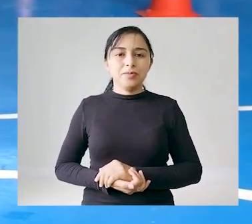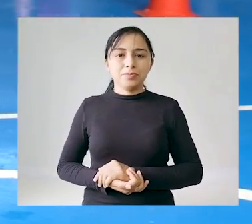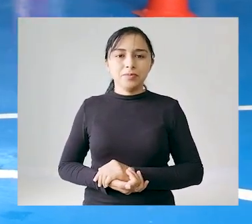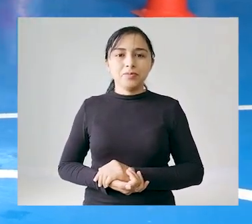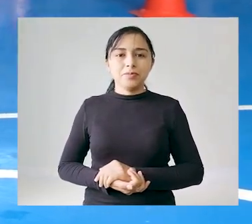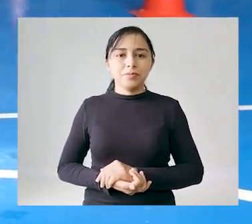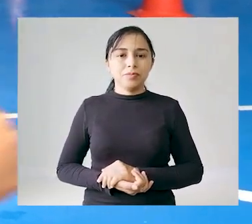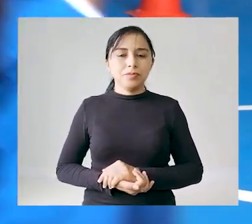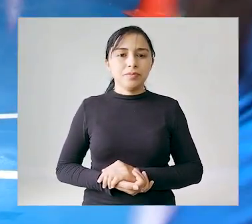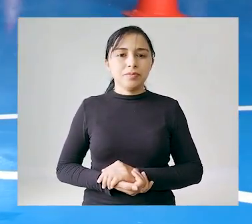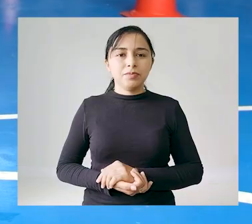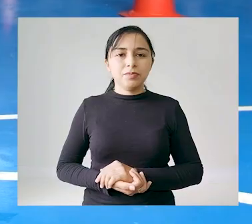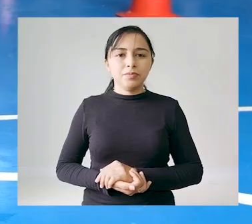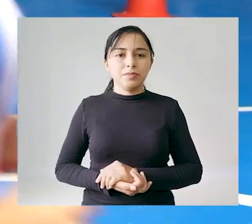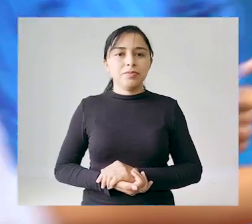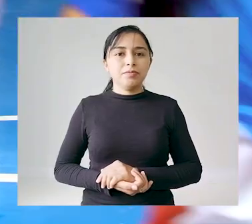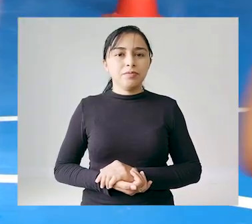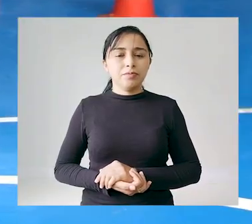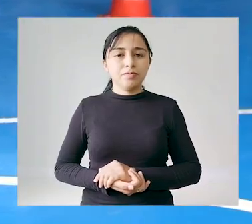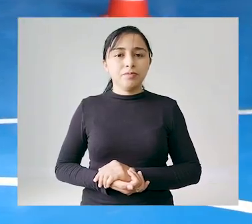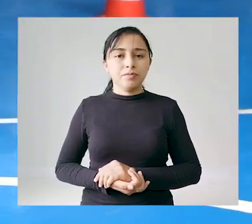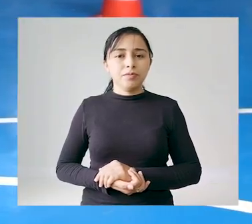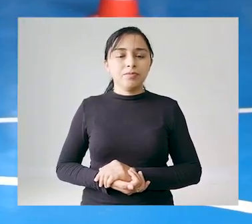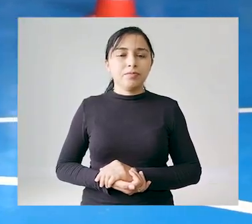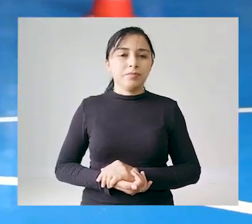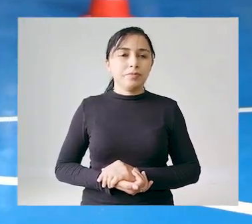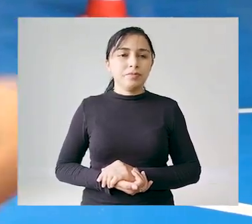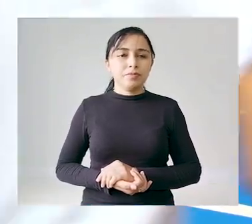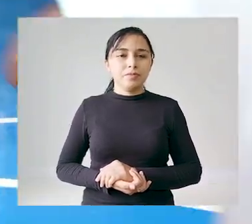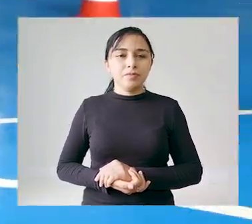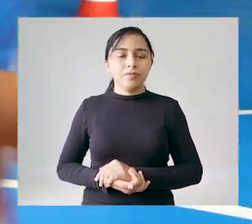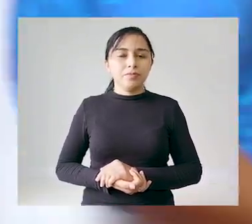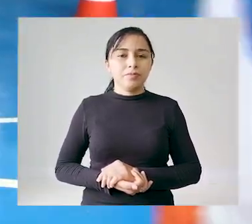Beleza, nosso aquecimento de maneira bem leve.